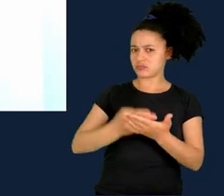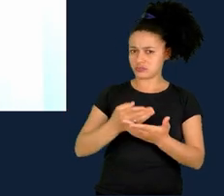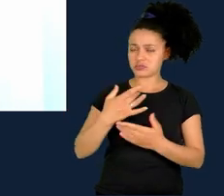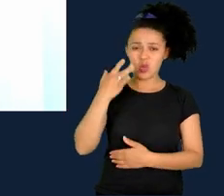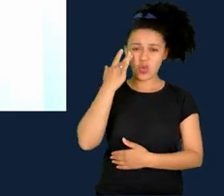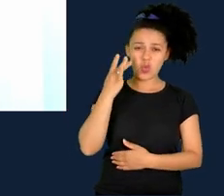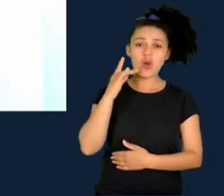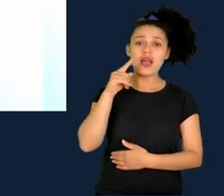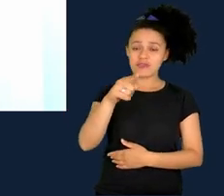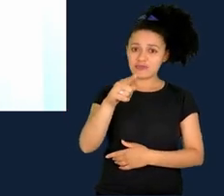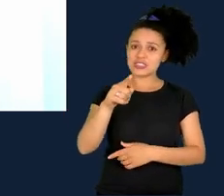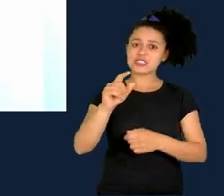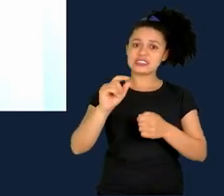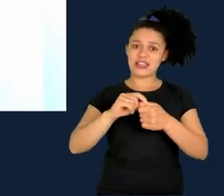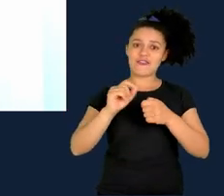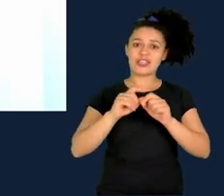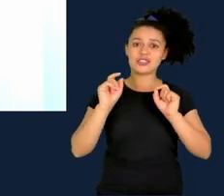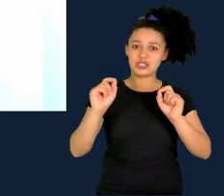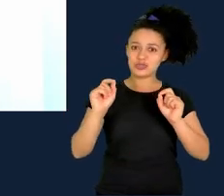fazendo um desserviço.